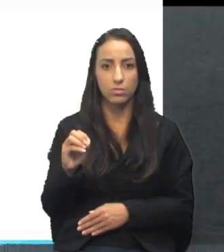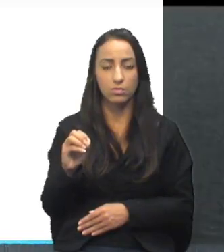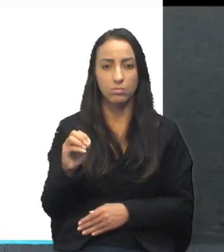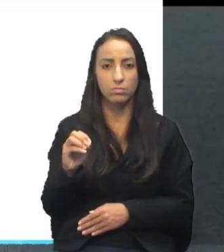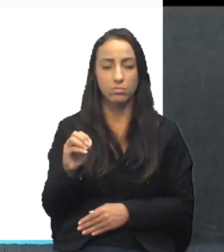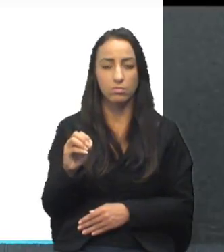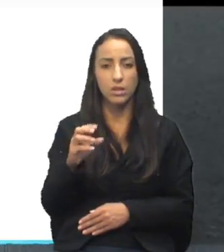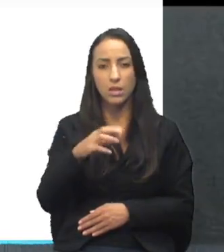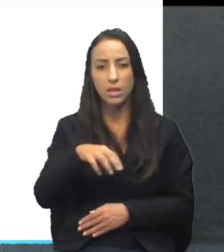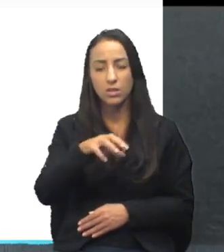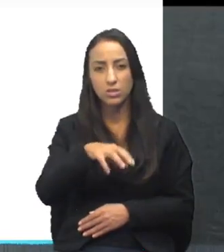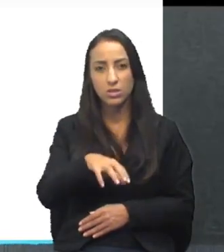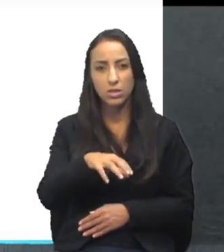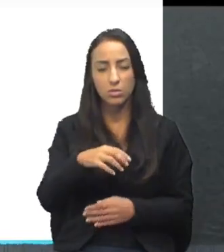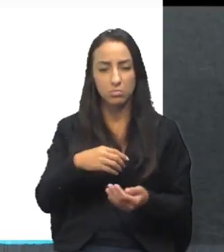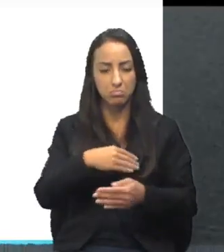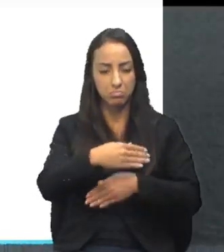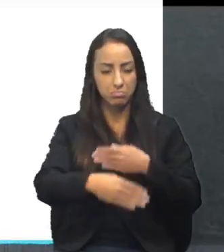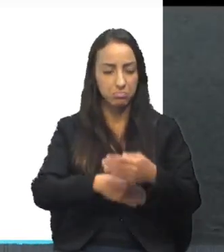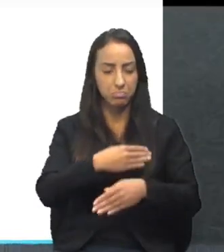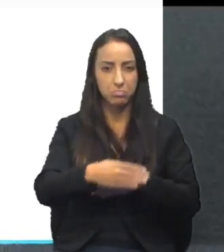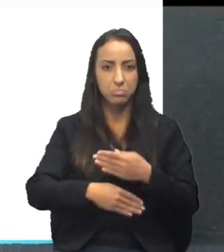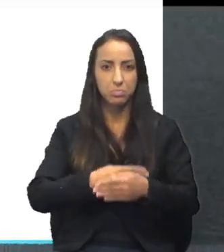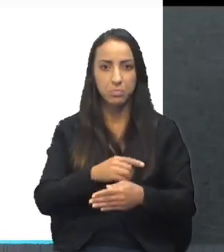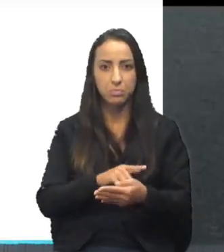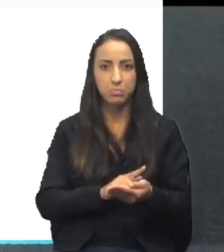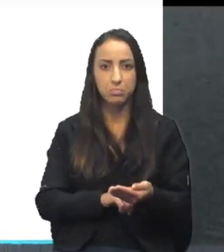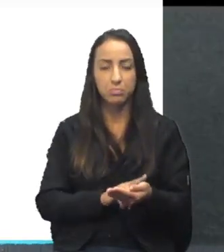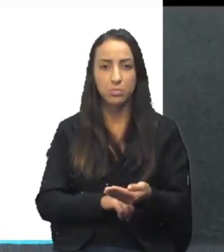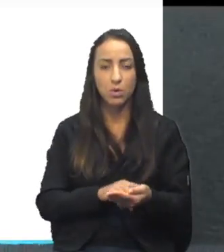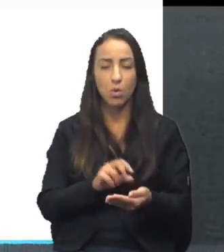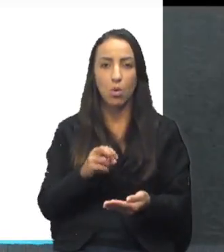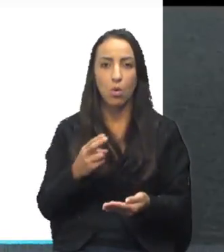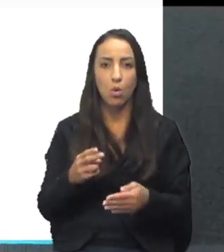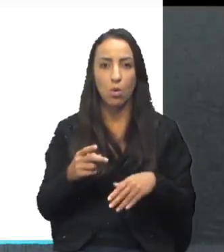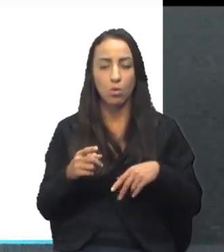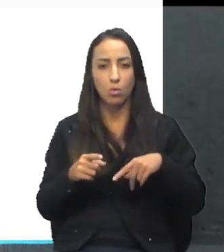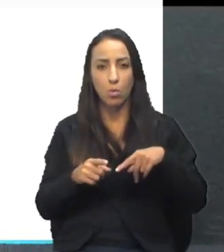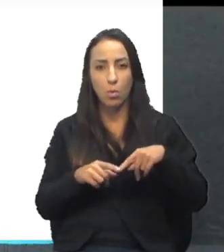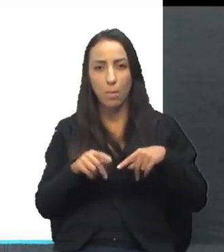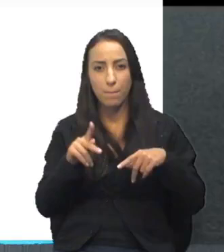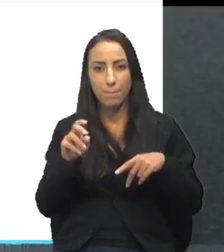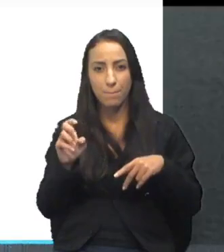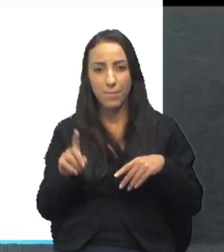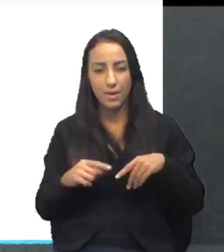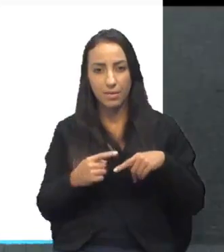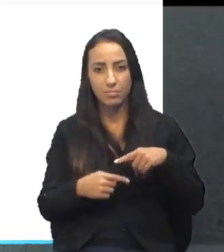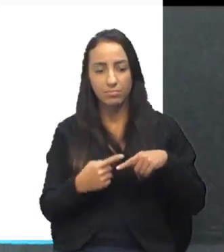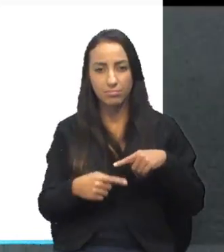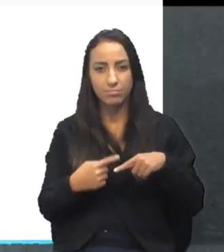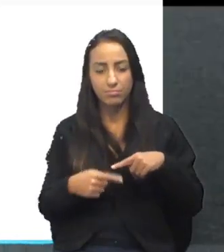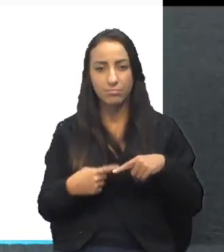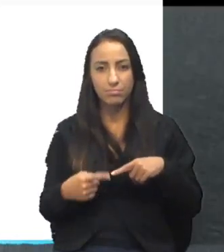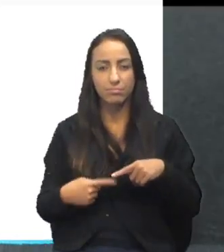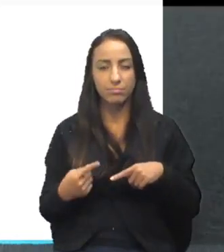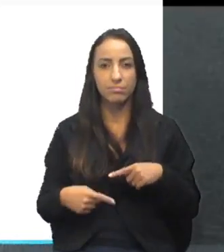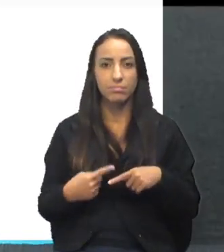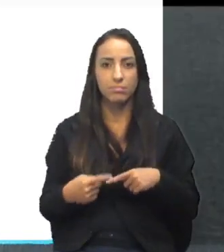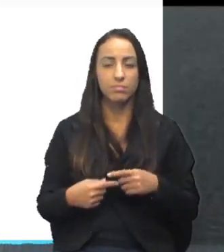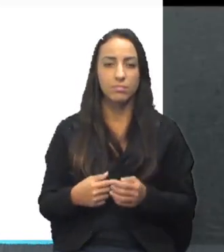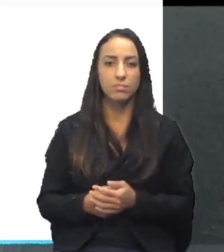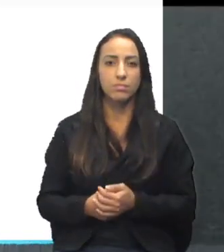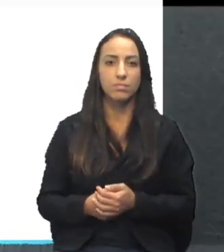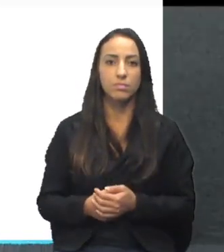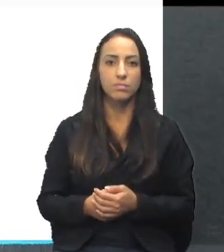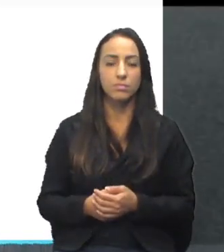corpo, principalmente a região do punho, né, ou tornozelo, em que você precisa do auxílio